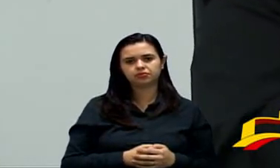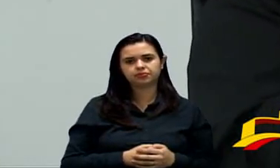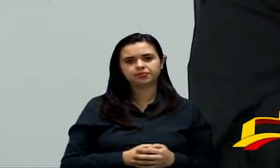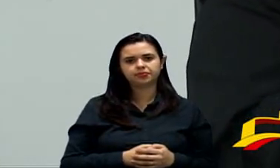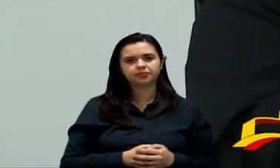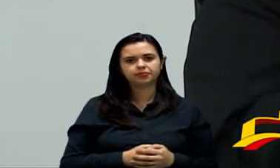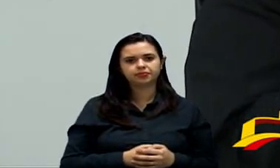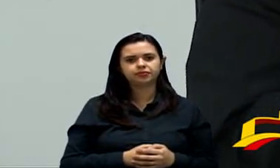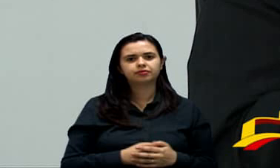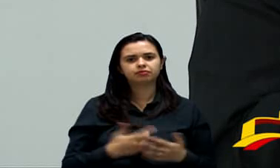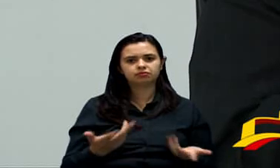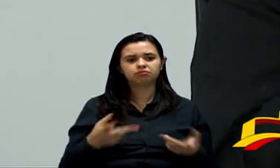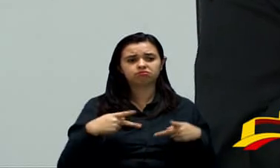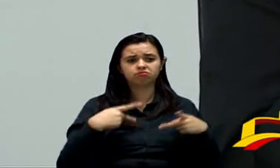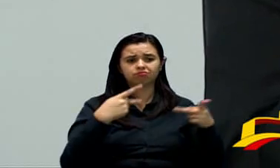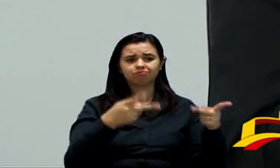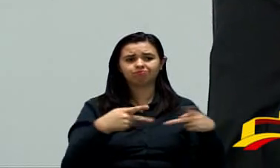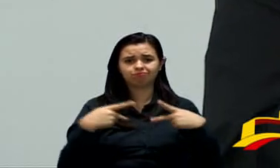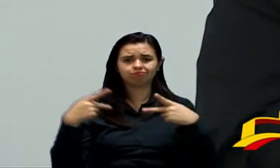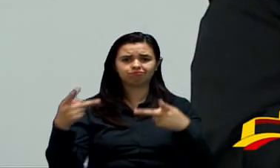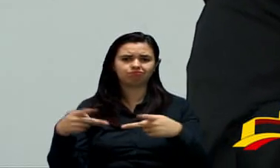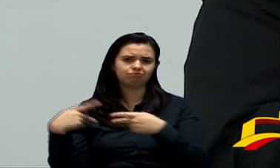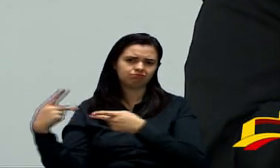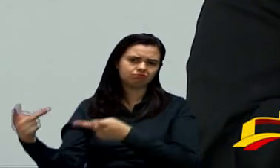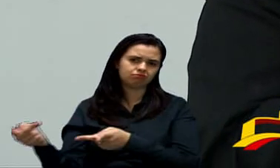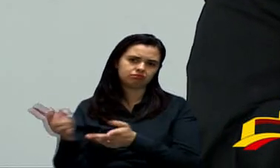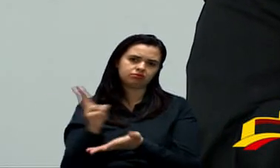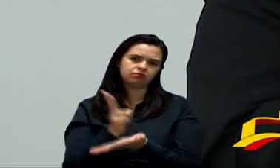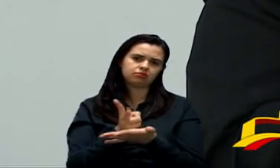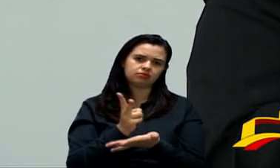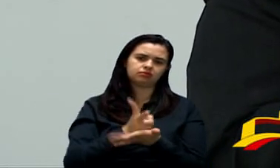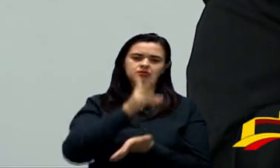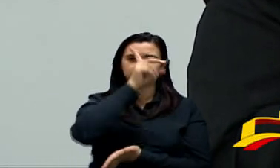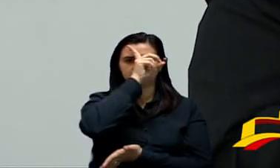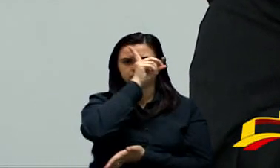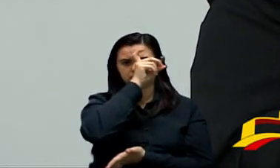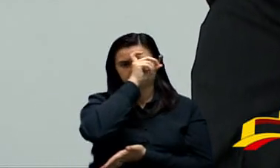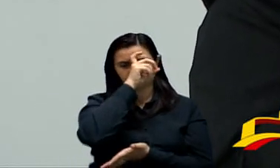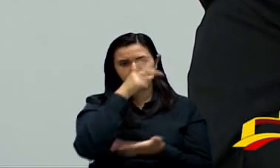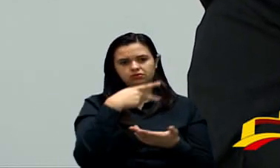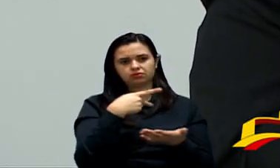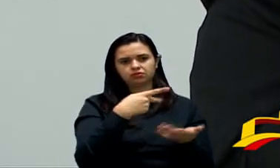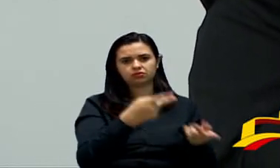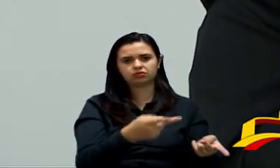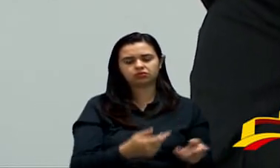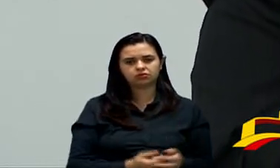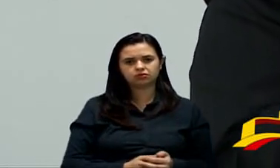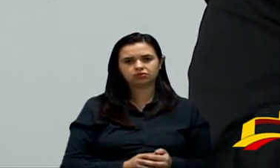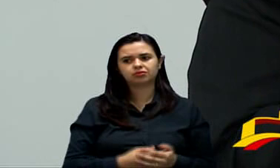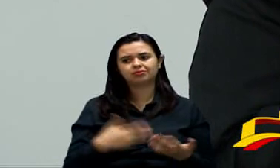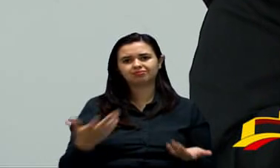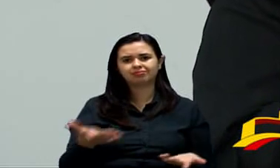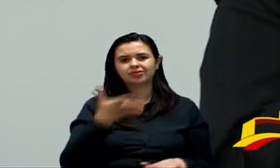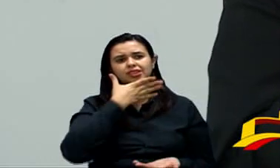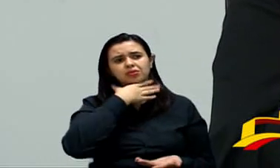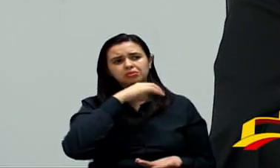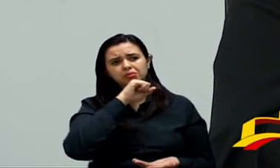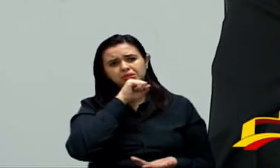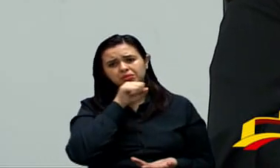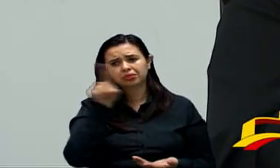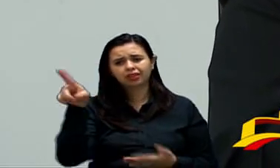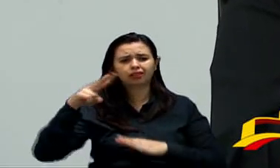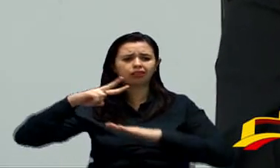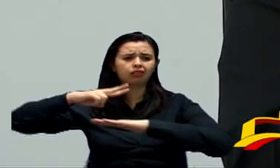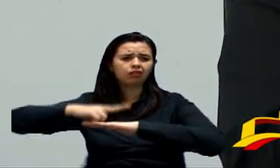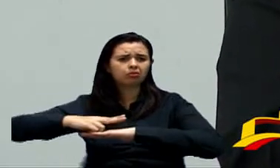pessoas. E eu tenho visitado muito, Cristiano, e tem muita família que vem me procurar. Silvano, meu pai está acamado, ou minha mãe está